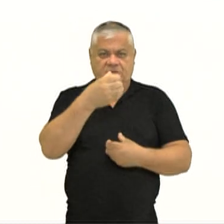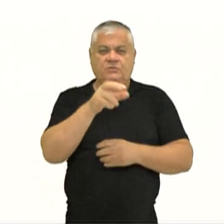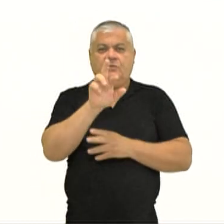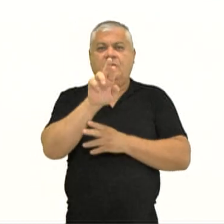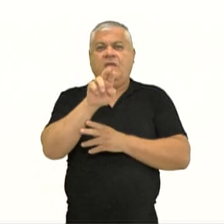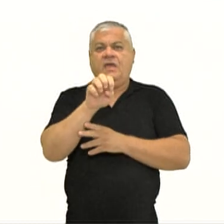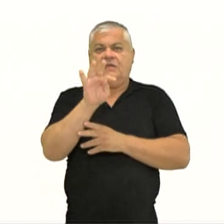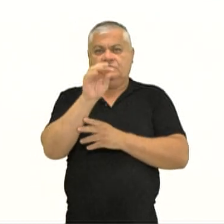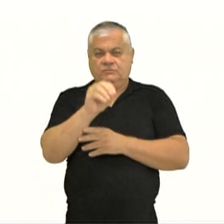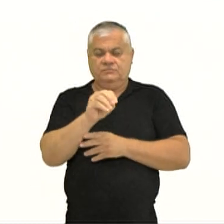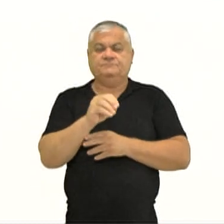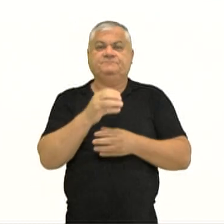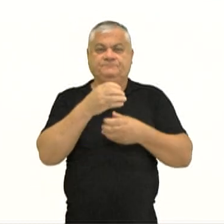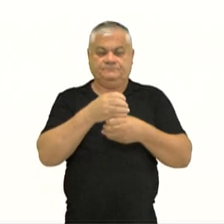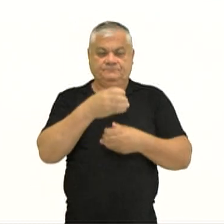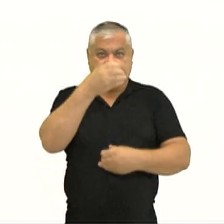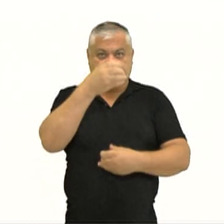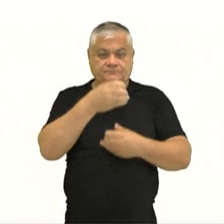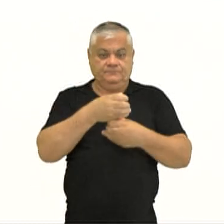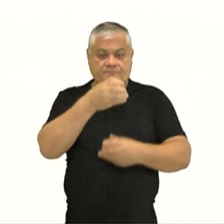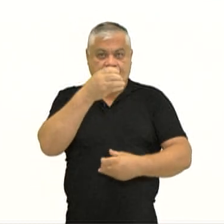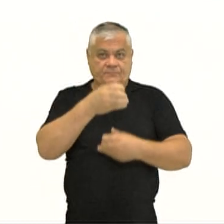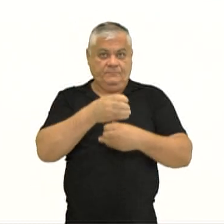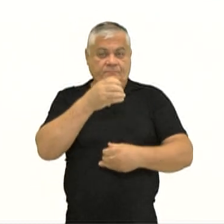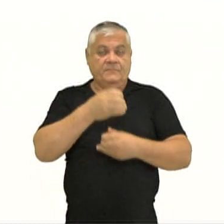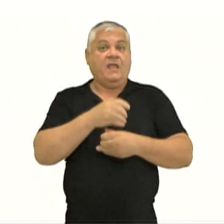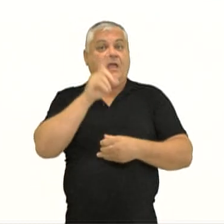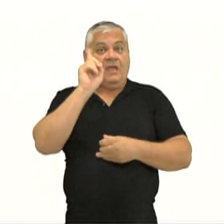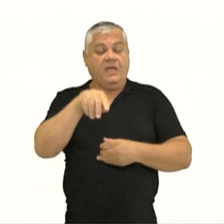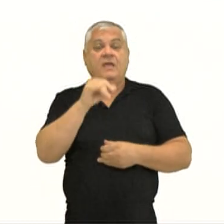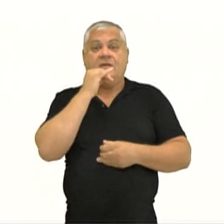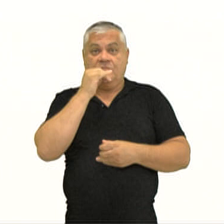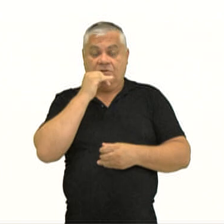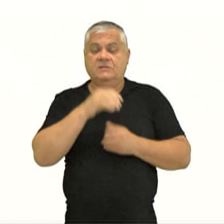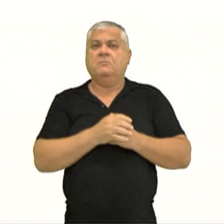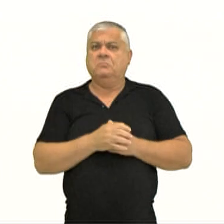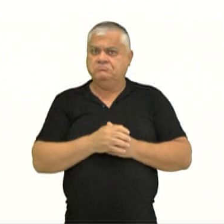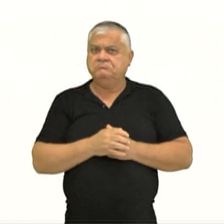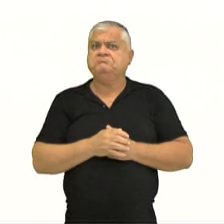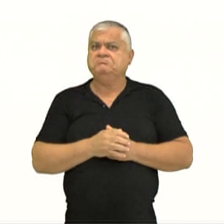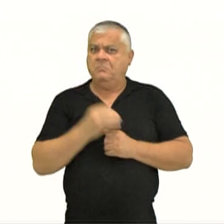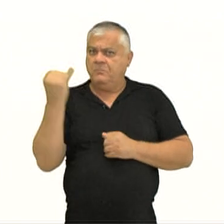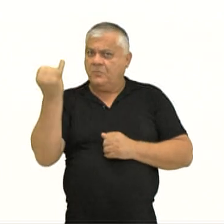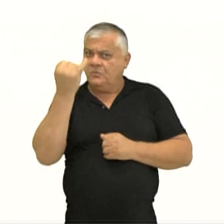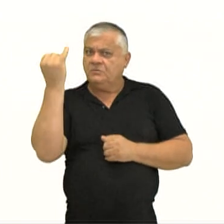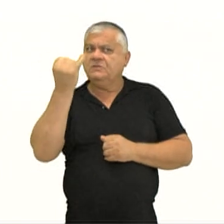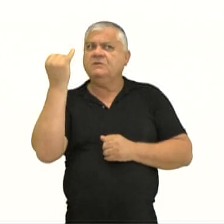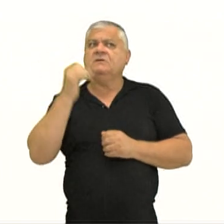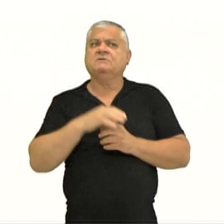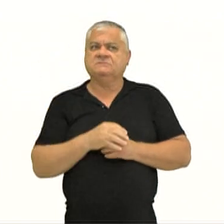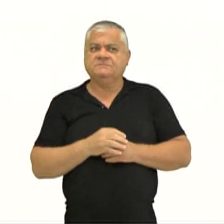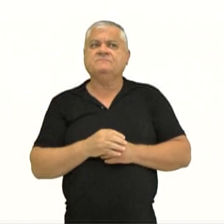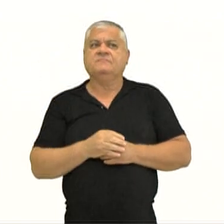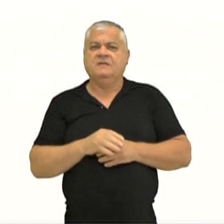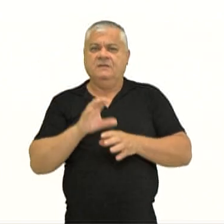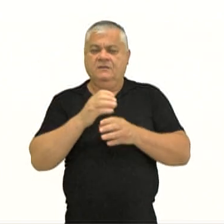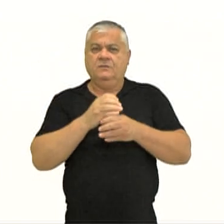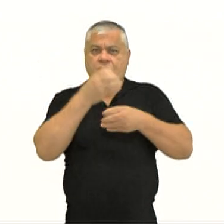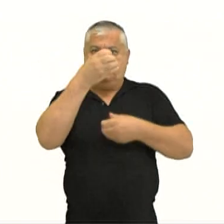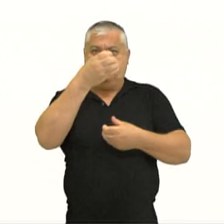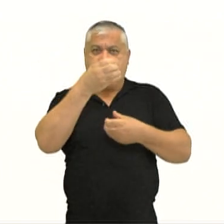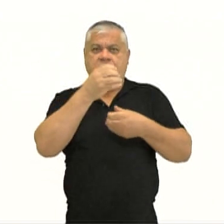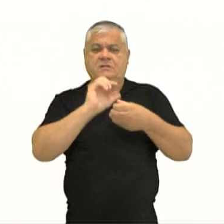então, lembrando, né, o cilindro é uma figura de revolução, né? Ou seja, o cilindro, nós temos